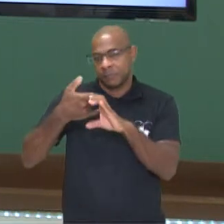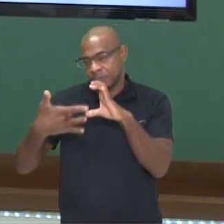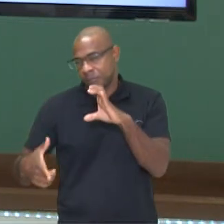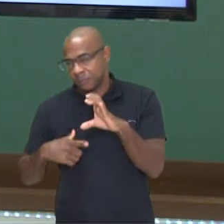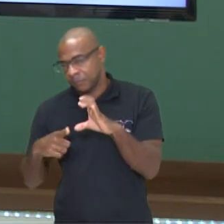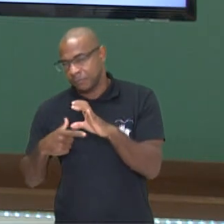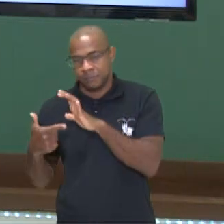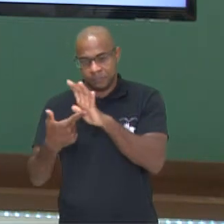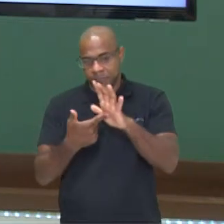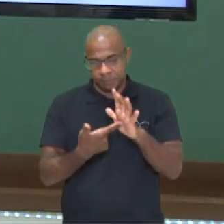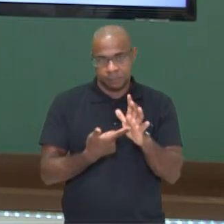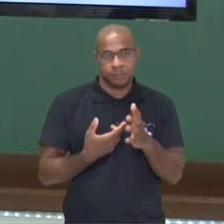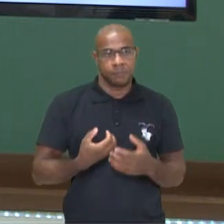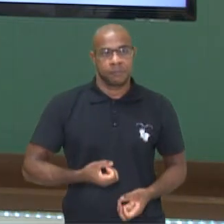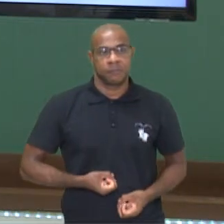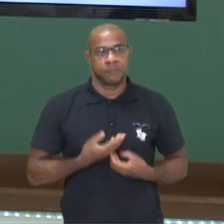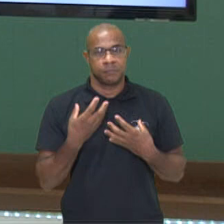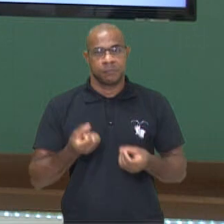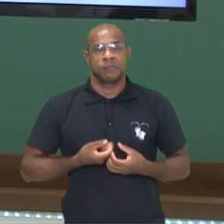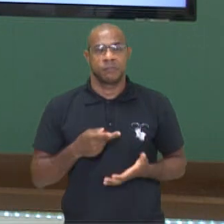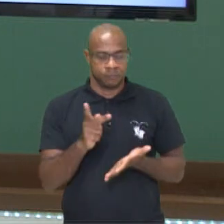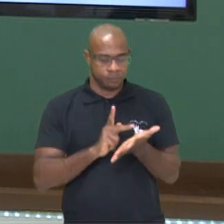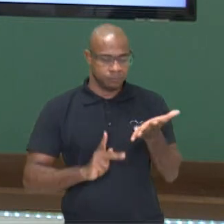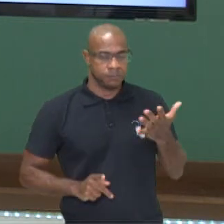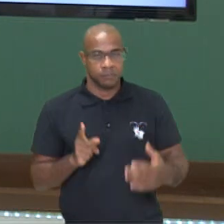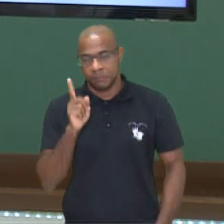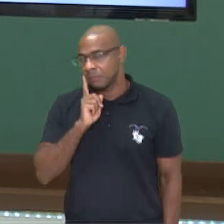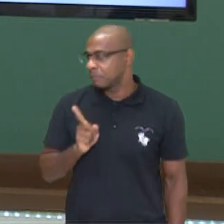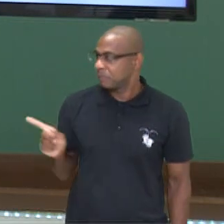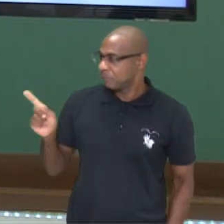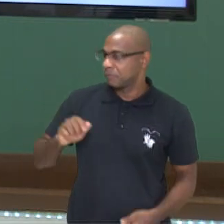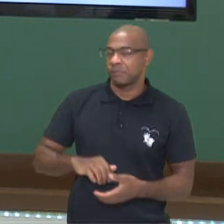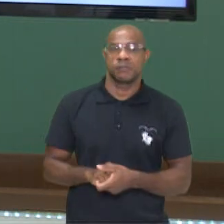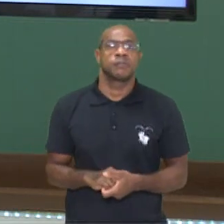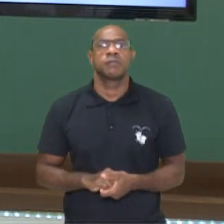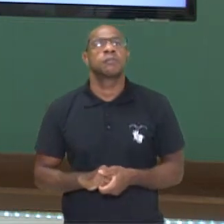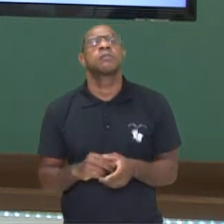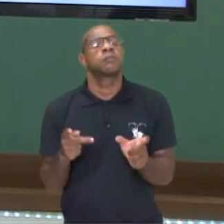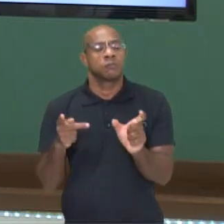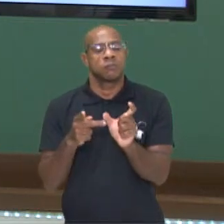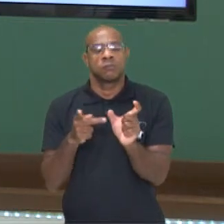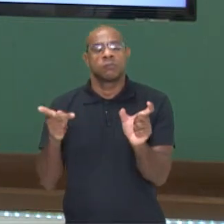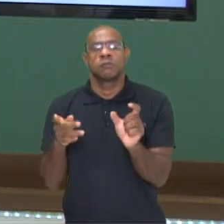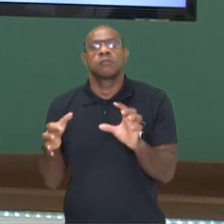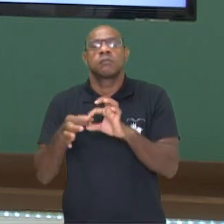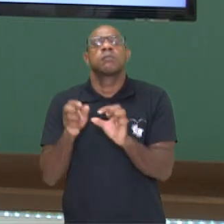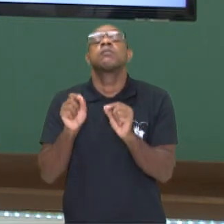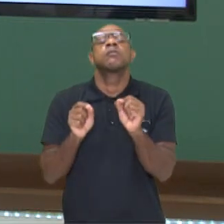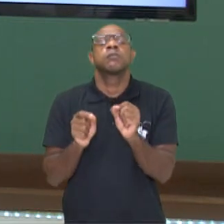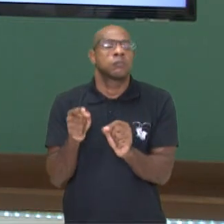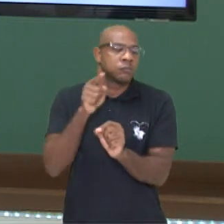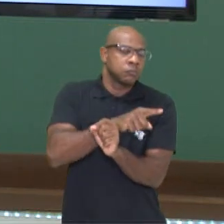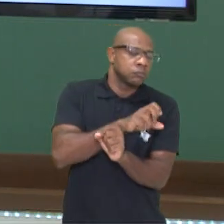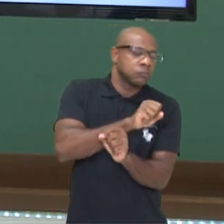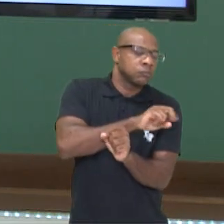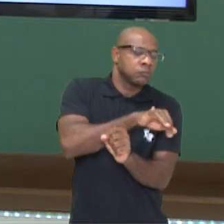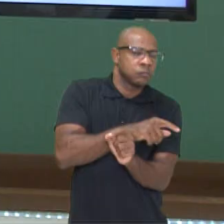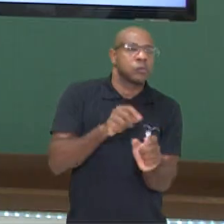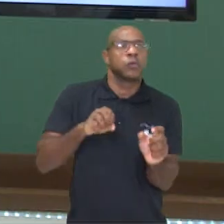são os predicativos. Se essas características estão se referindo a quem? Ao sujeito ou a um objeto do